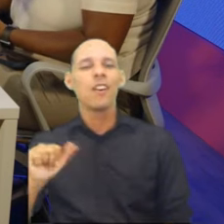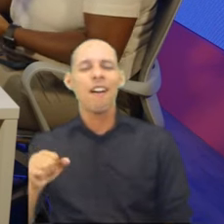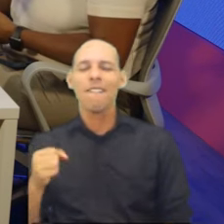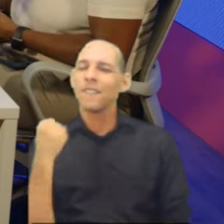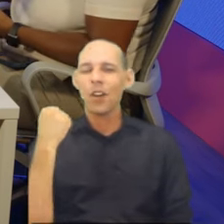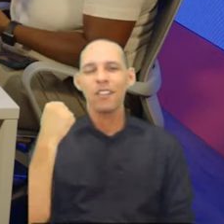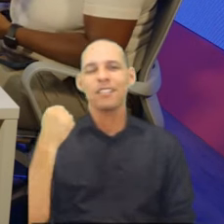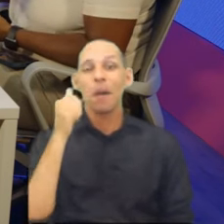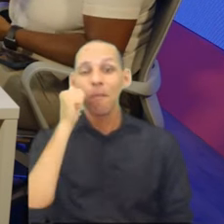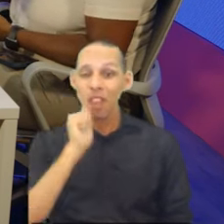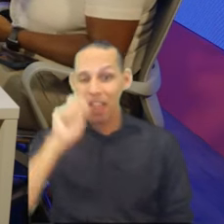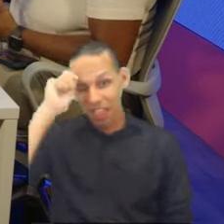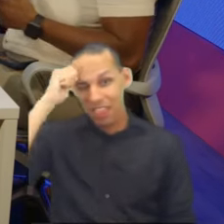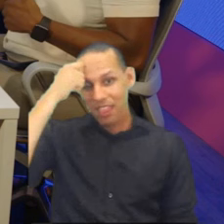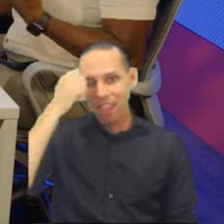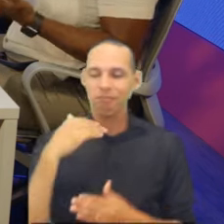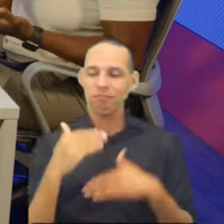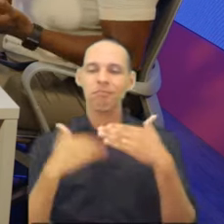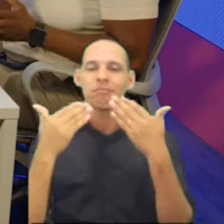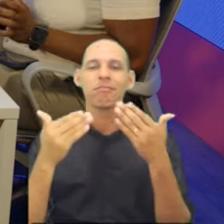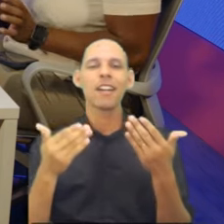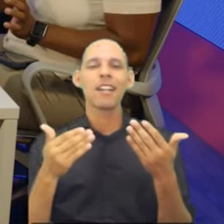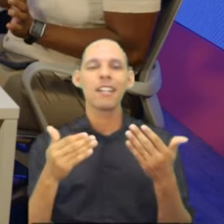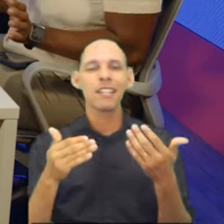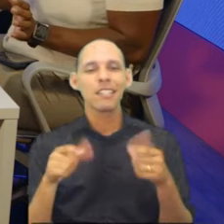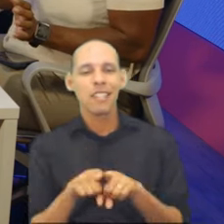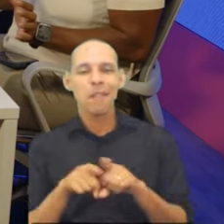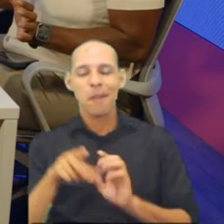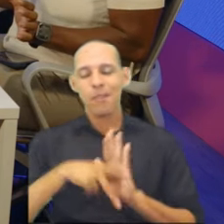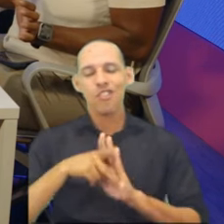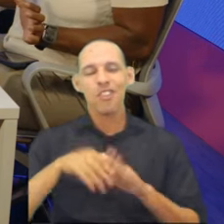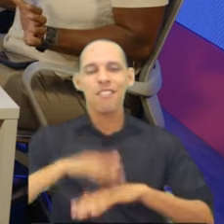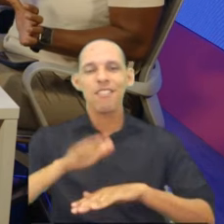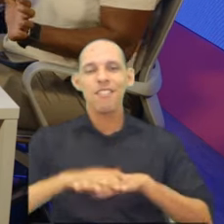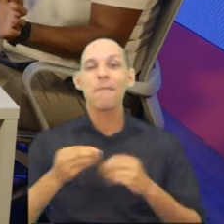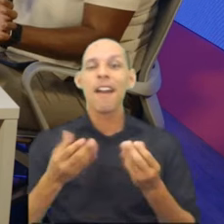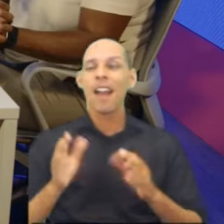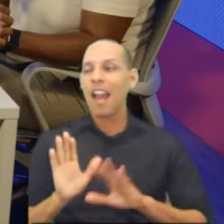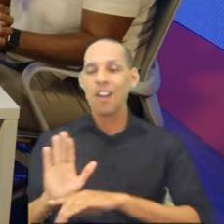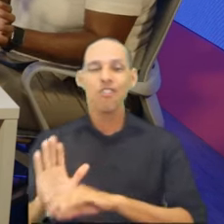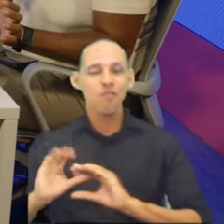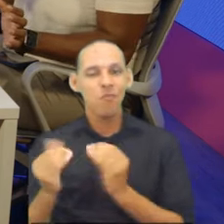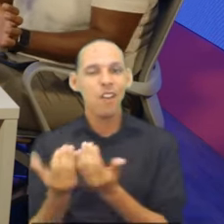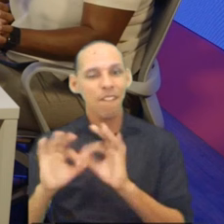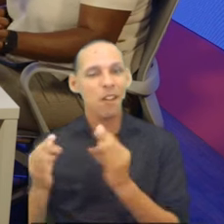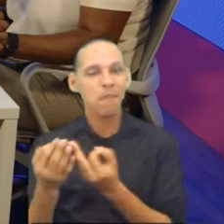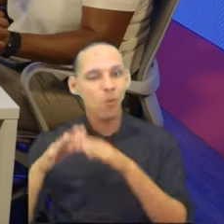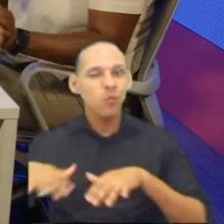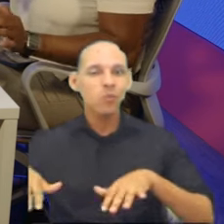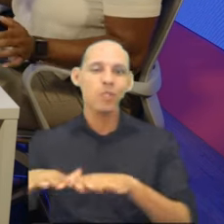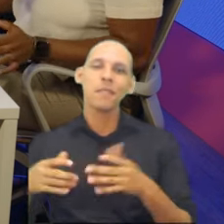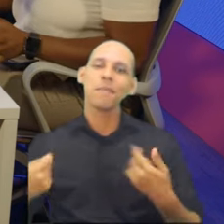forte então mesmo as mulheres negras que acendem socialmente elas acabam fazendo projetos para trazer toda a sua comunidade toda a sua